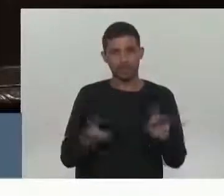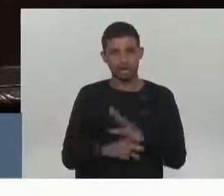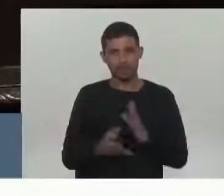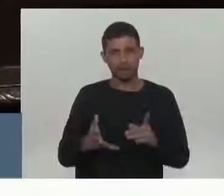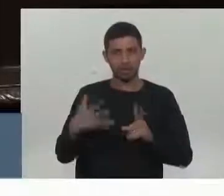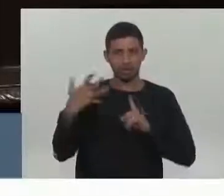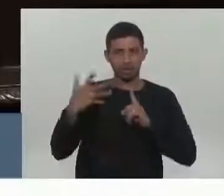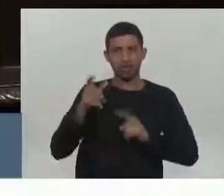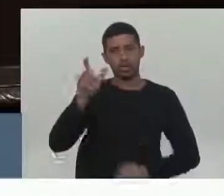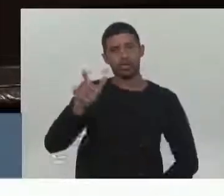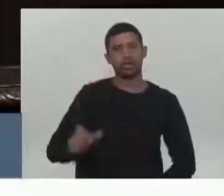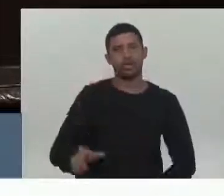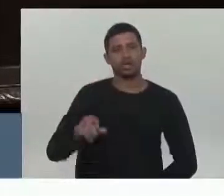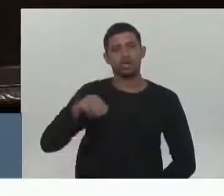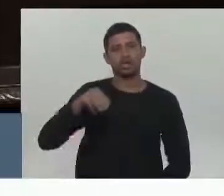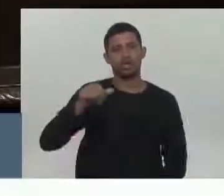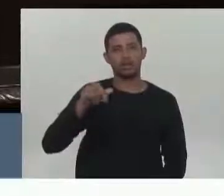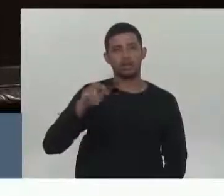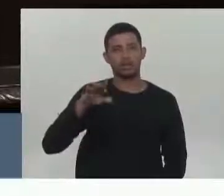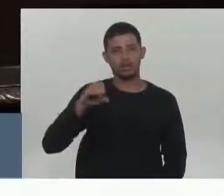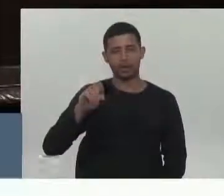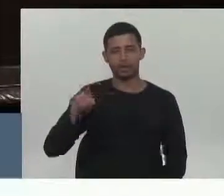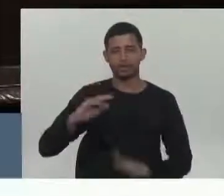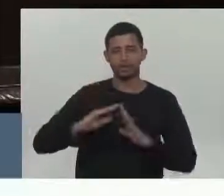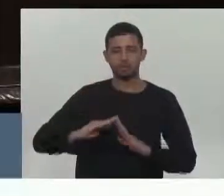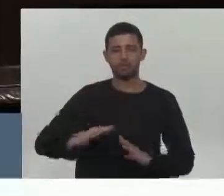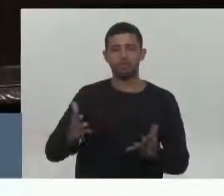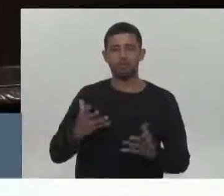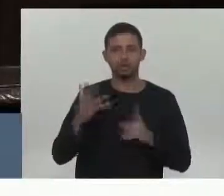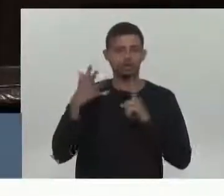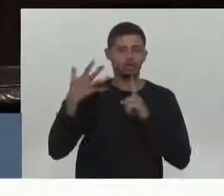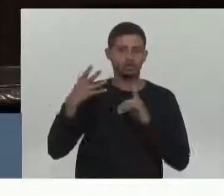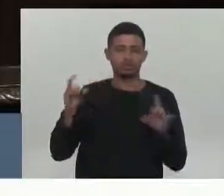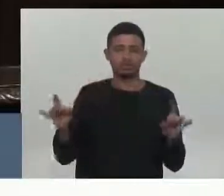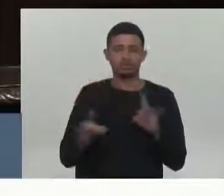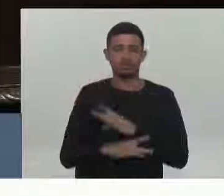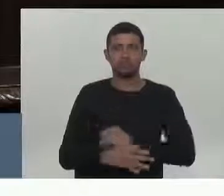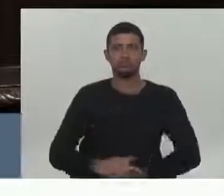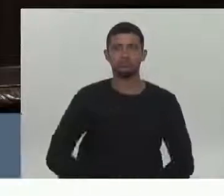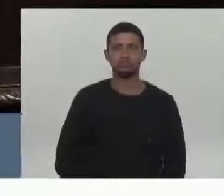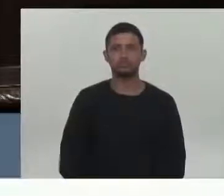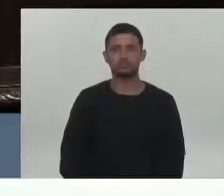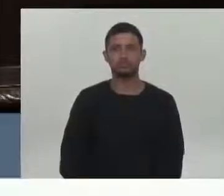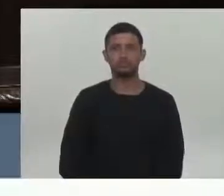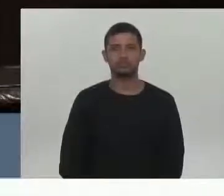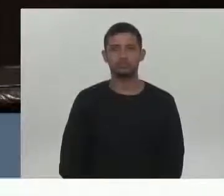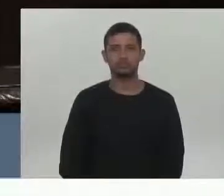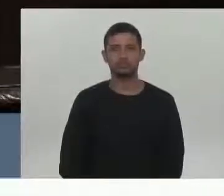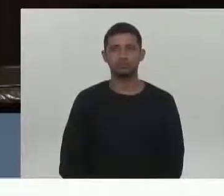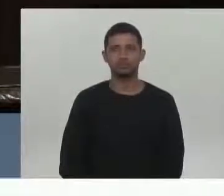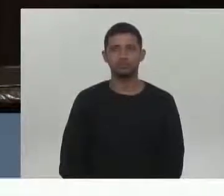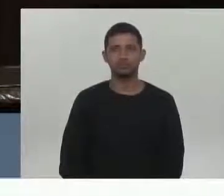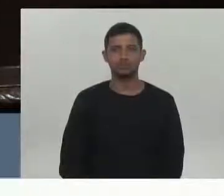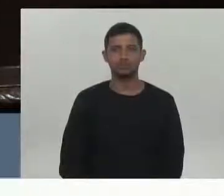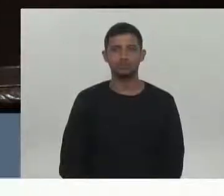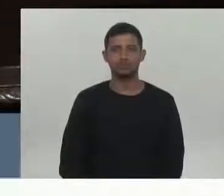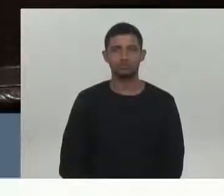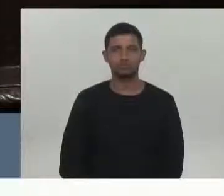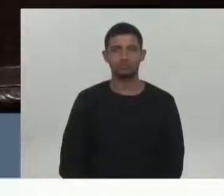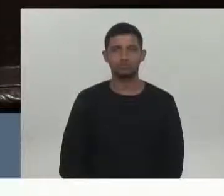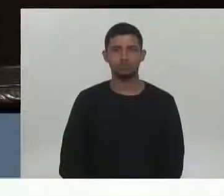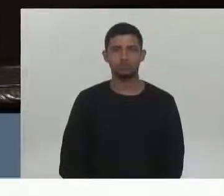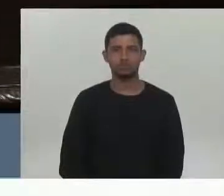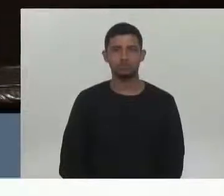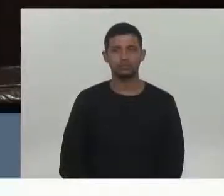parte ao deputado Márcio Gualberto, que me pediu, e vou encerrar minha fala não concedendo mais a parte a nenhum deputado. Senhora